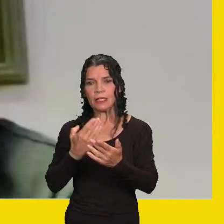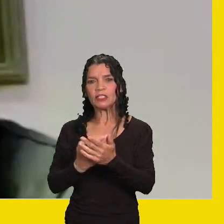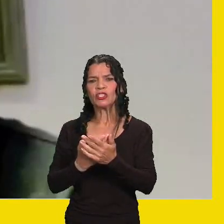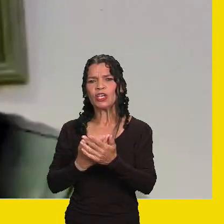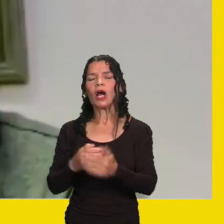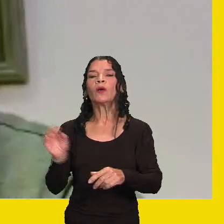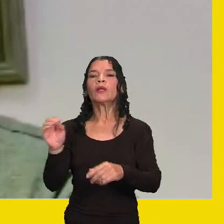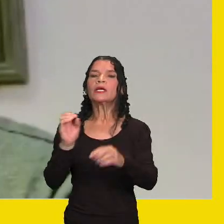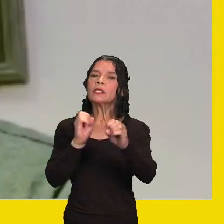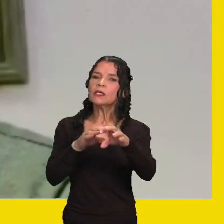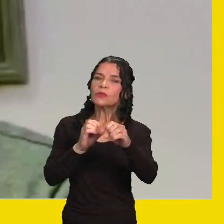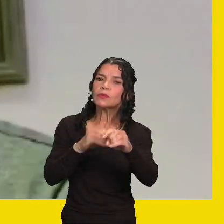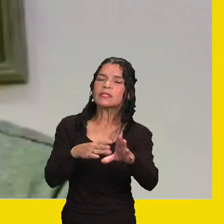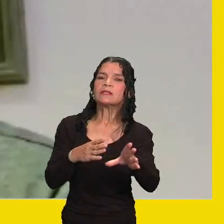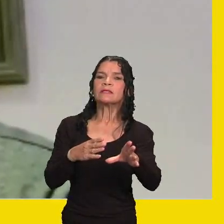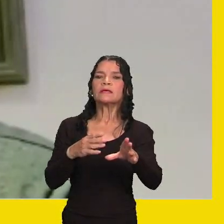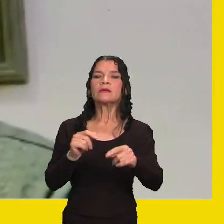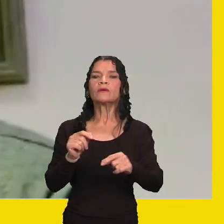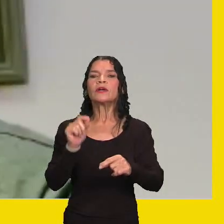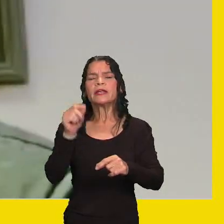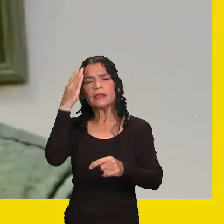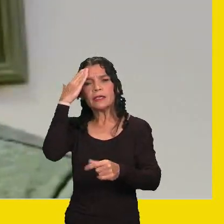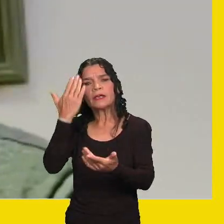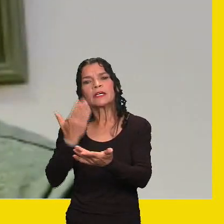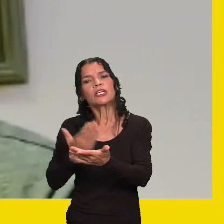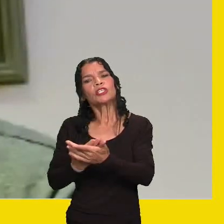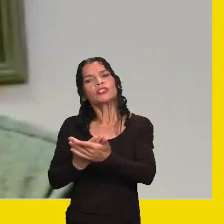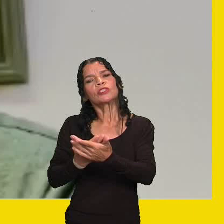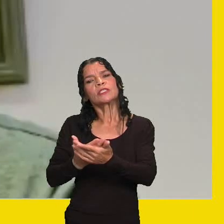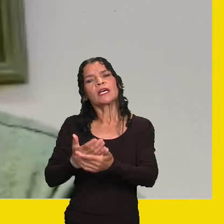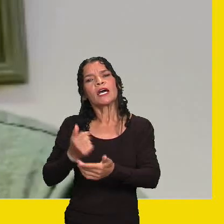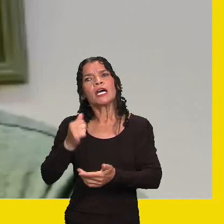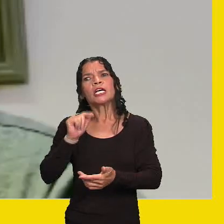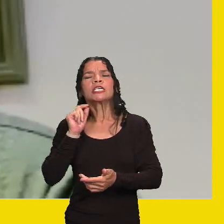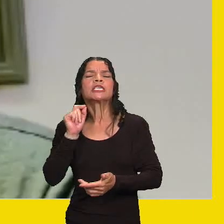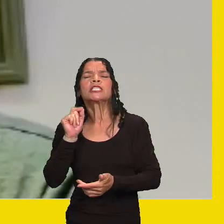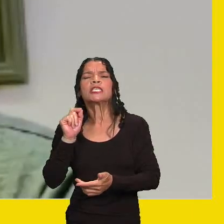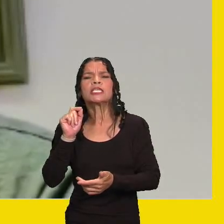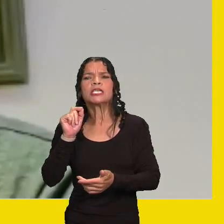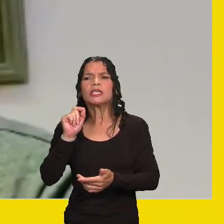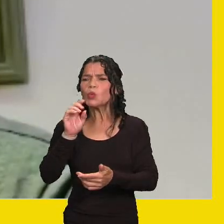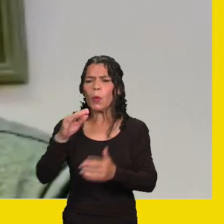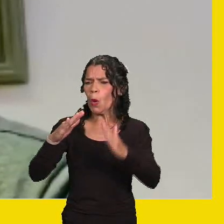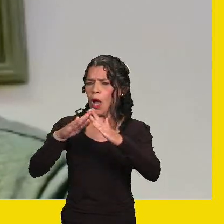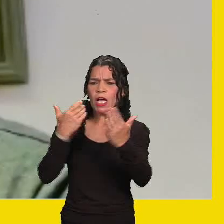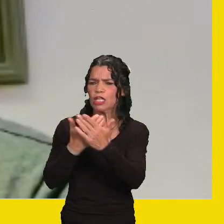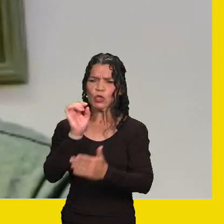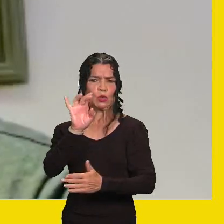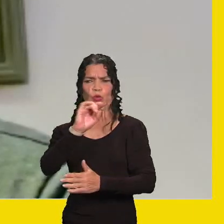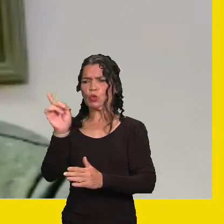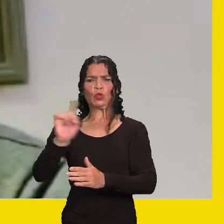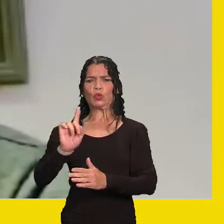educação bancária, na qual eles acreditam que se eles não passam pelo processo de escolarização, eles não